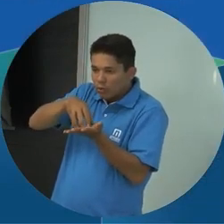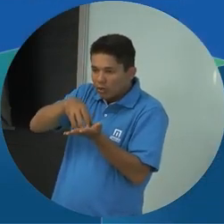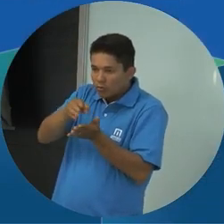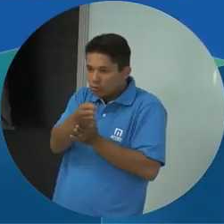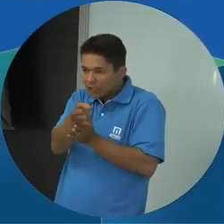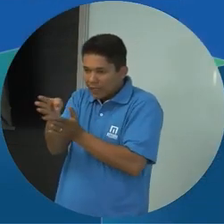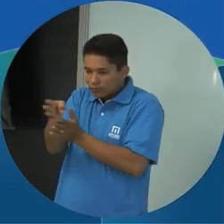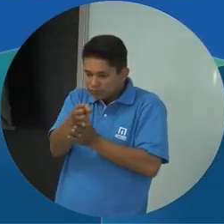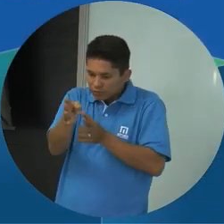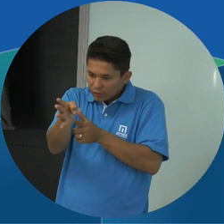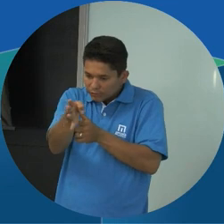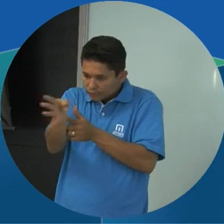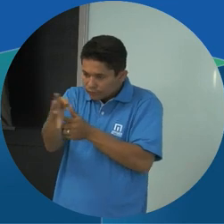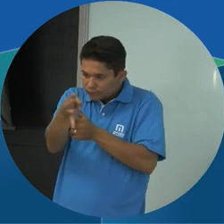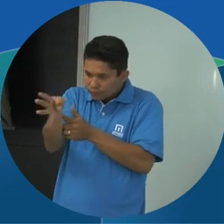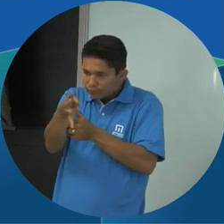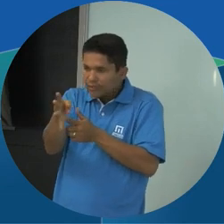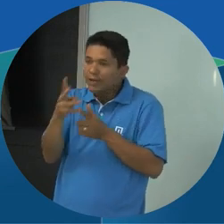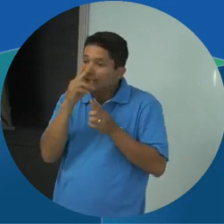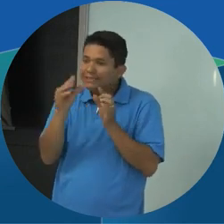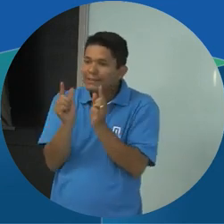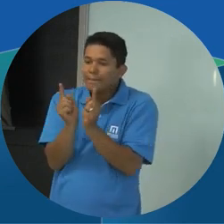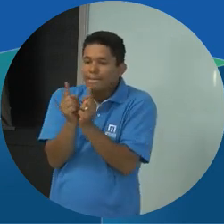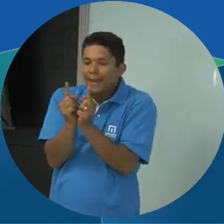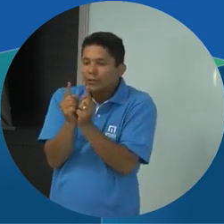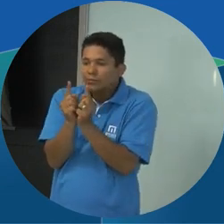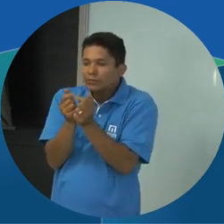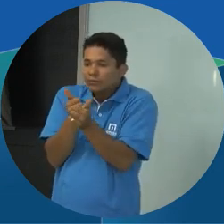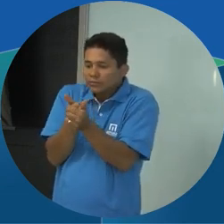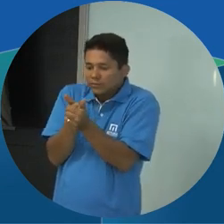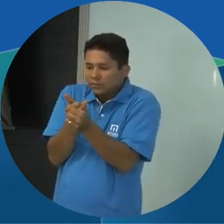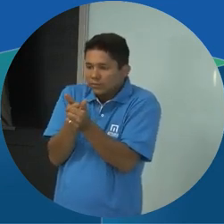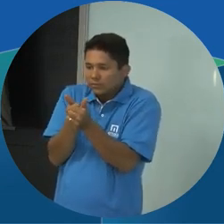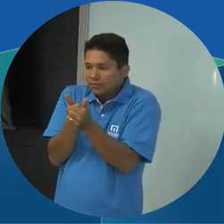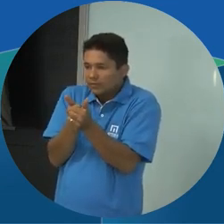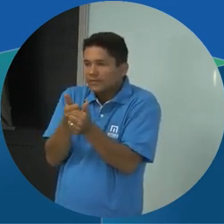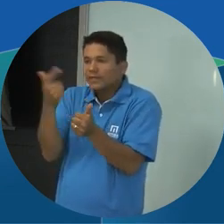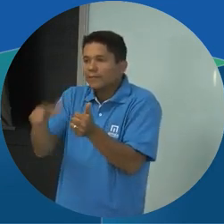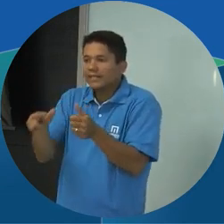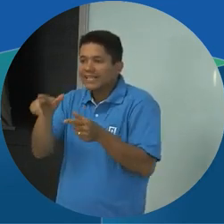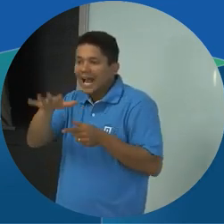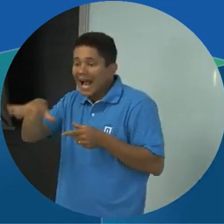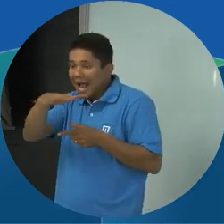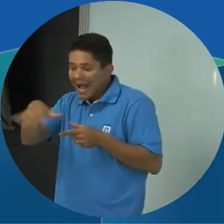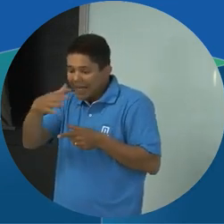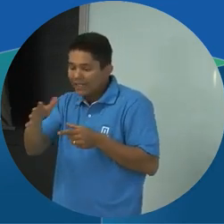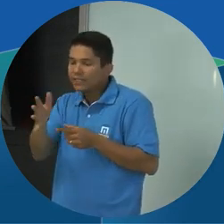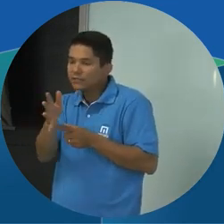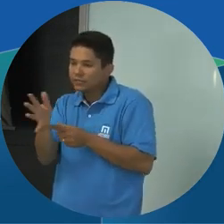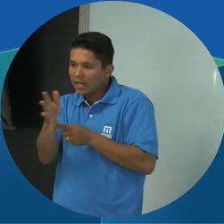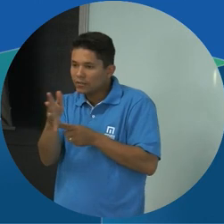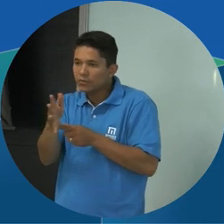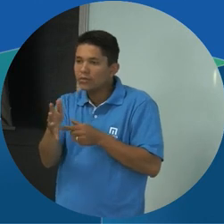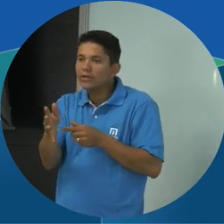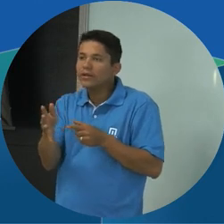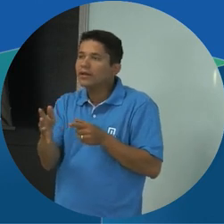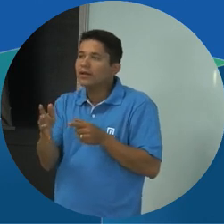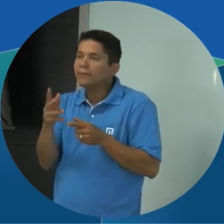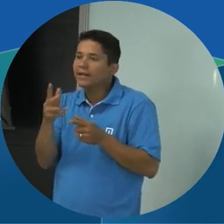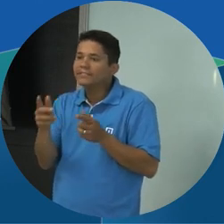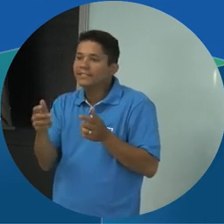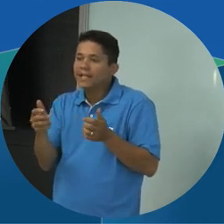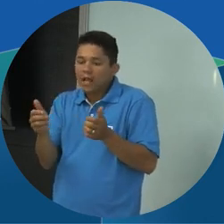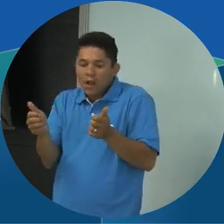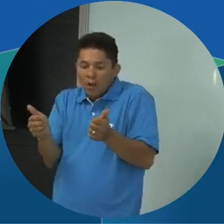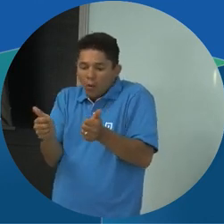mais próximo da antepara, no caso que a gente vai estar jateando, tá? E na área de jato compactado. Tá? A área de jato